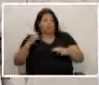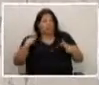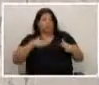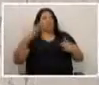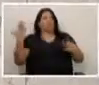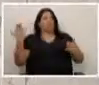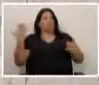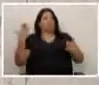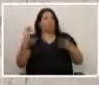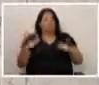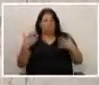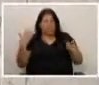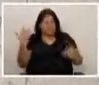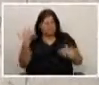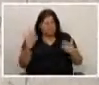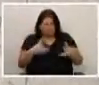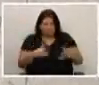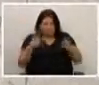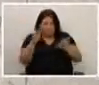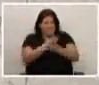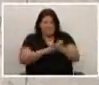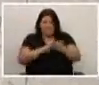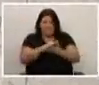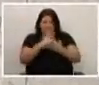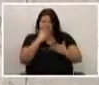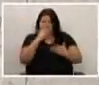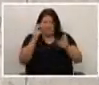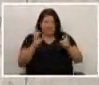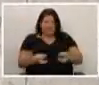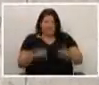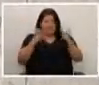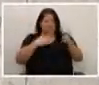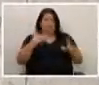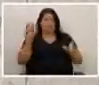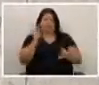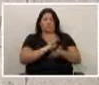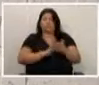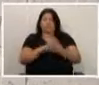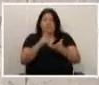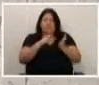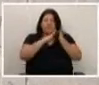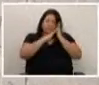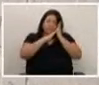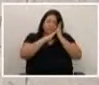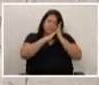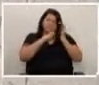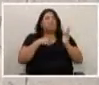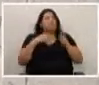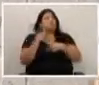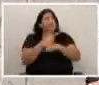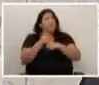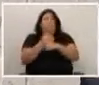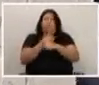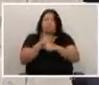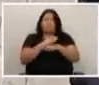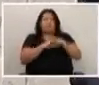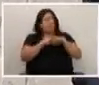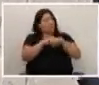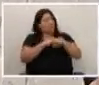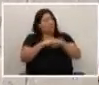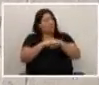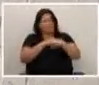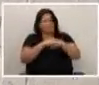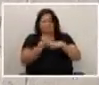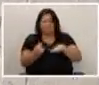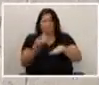assustar. E nem isso nós tínhamos lá, as 2 pessoas mortas como se estivessem dormindo. Nós começamos a observar, conversar com os peritos. No local